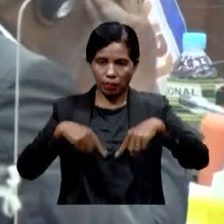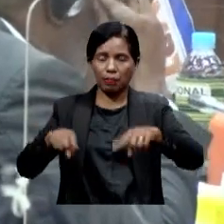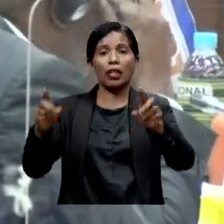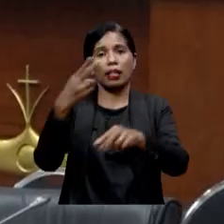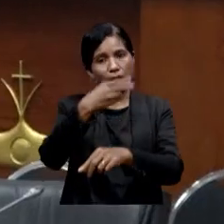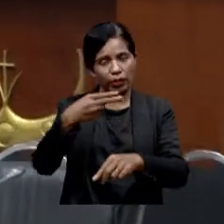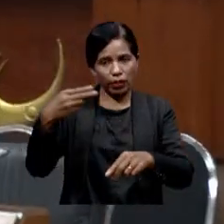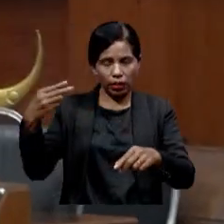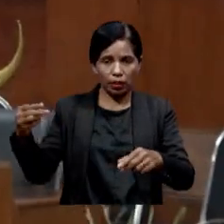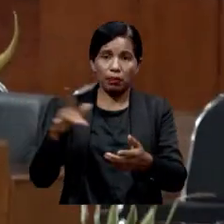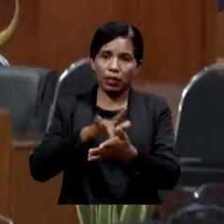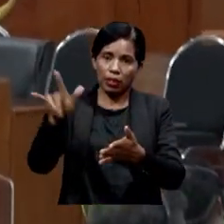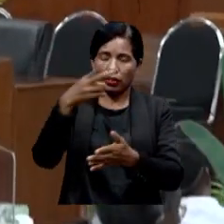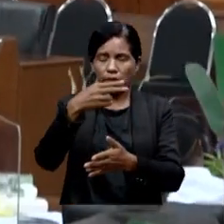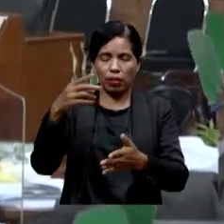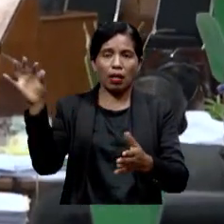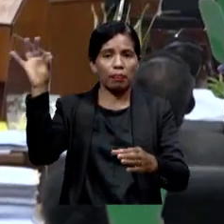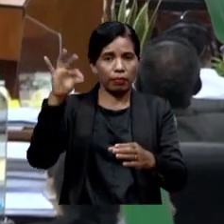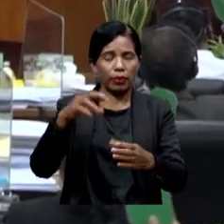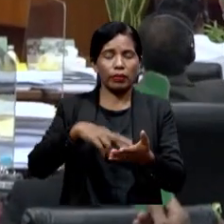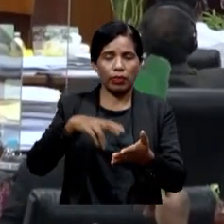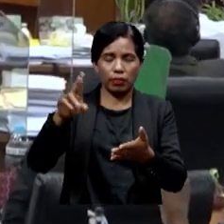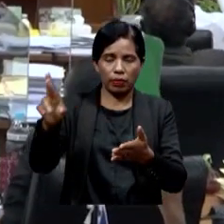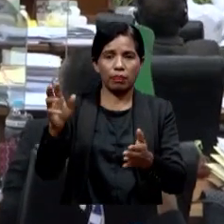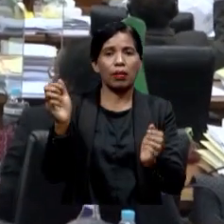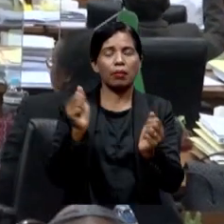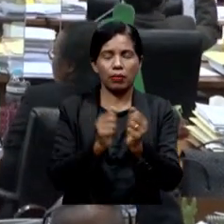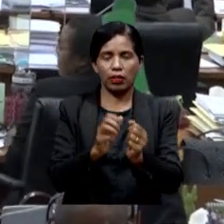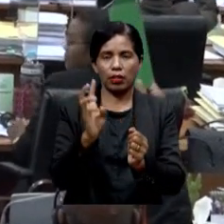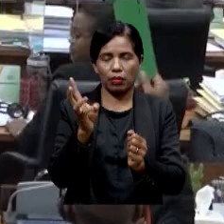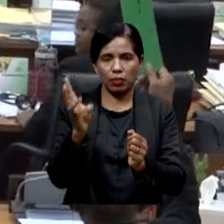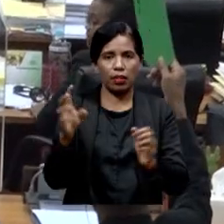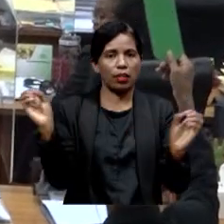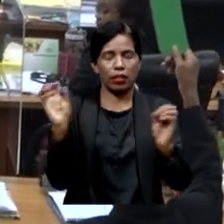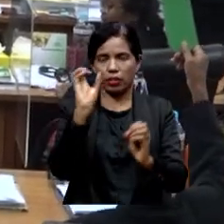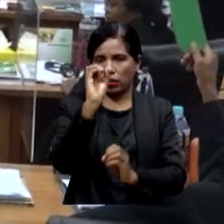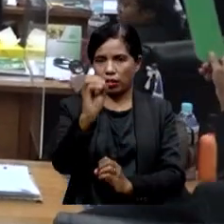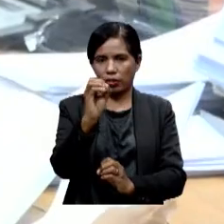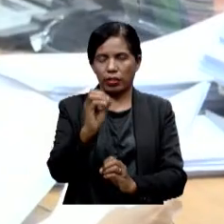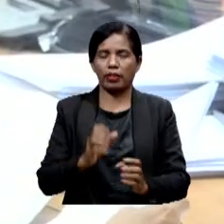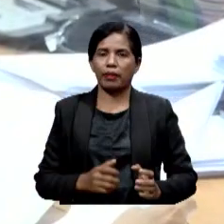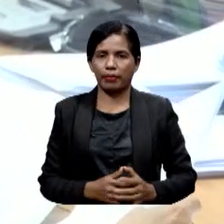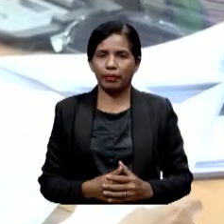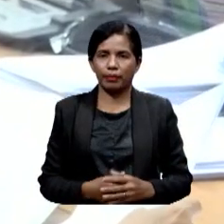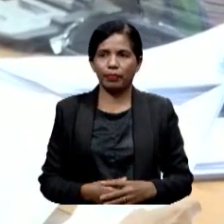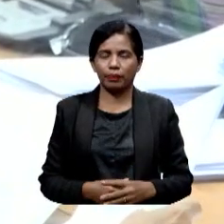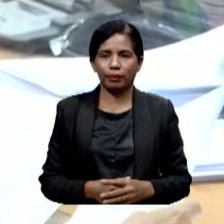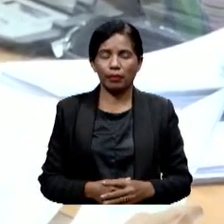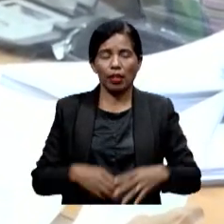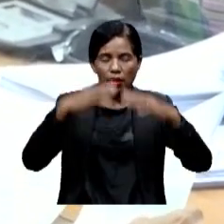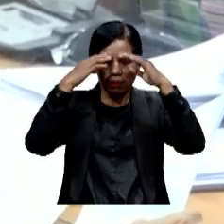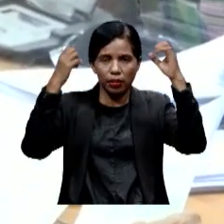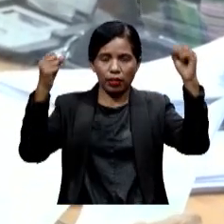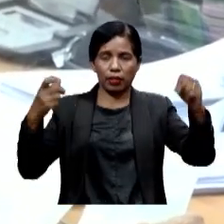né, aprova o voto a favor nenolo, contra zero, no abstenção zero. Presidente